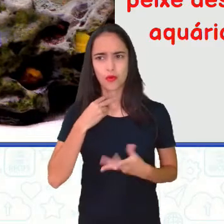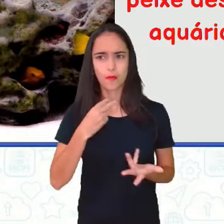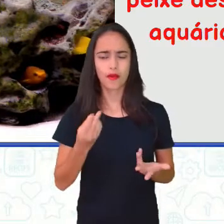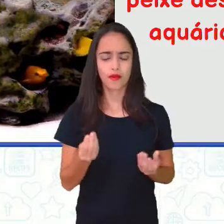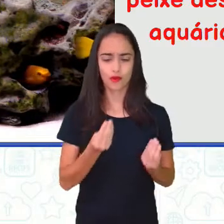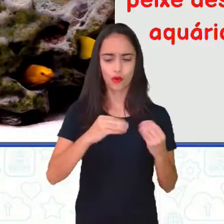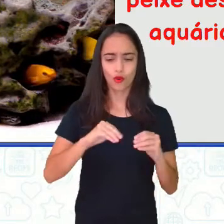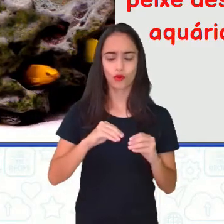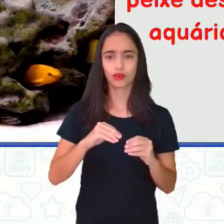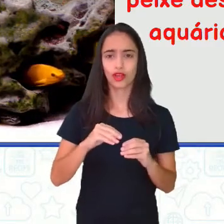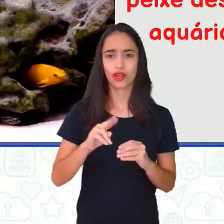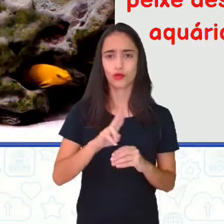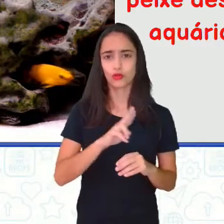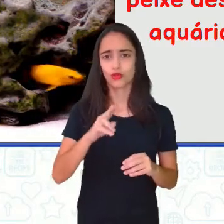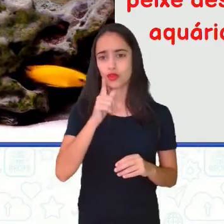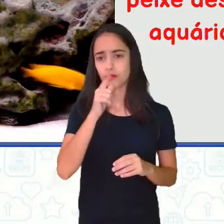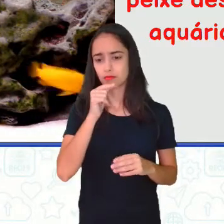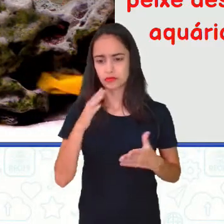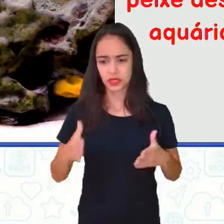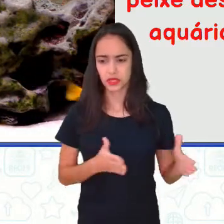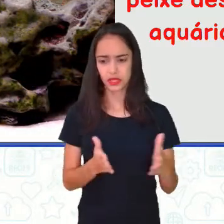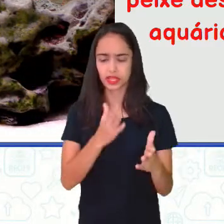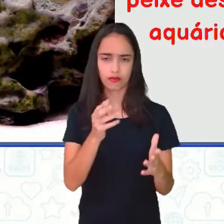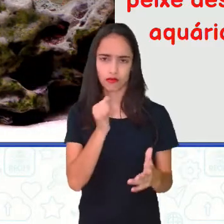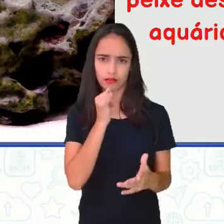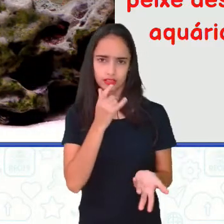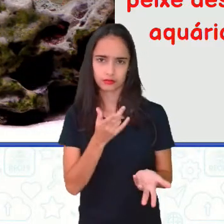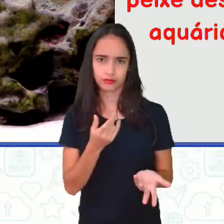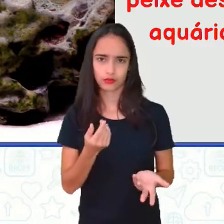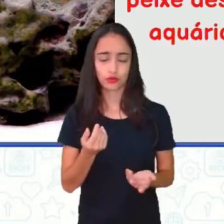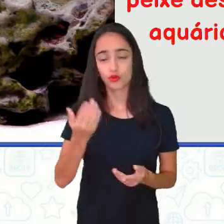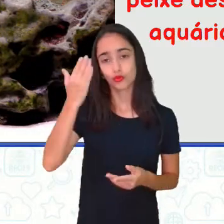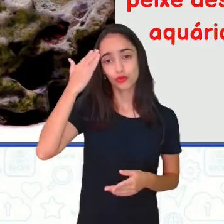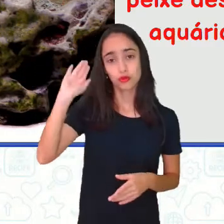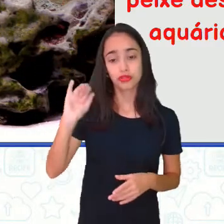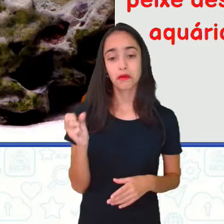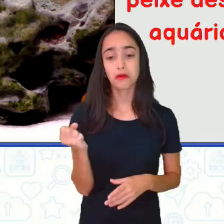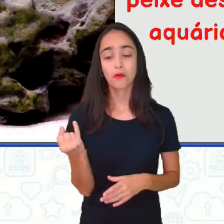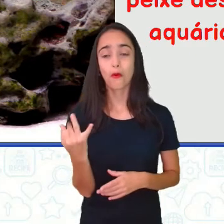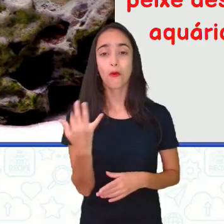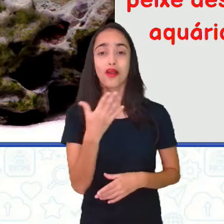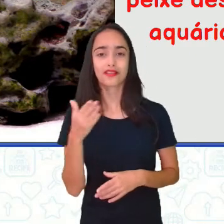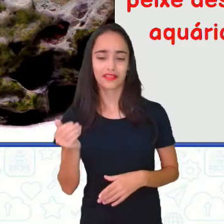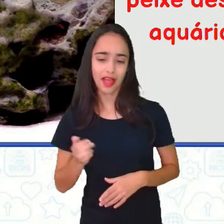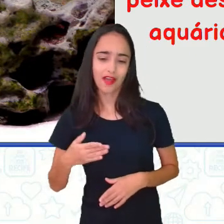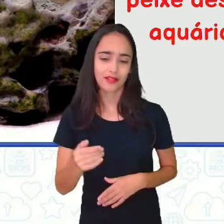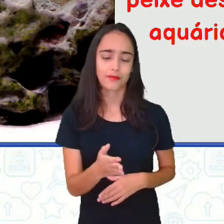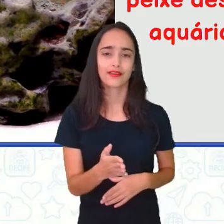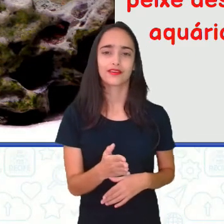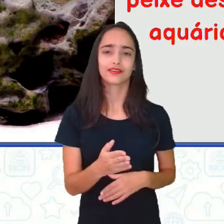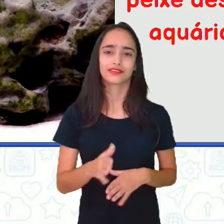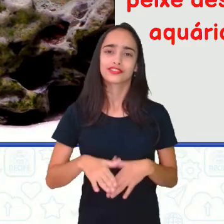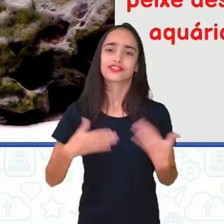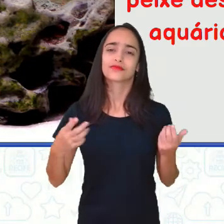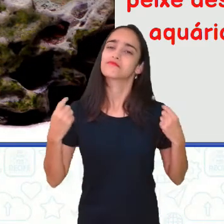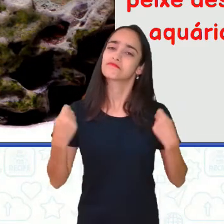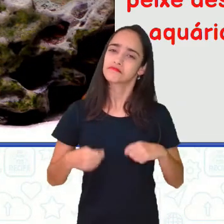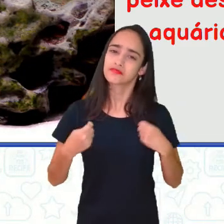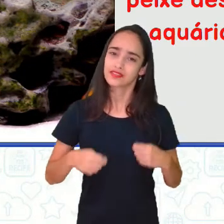ia saber quantos peixes tem no rio, gente? Nem no mar. Então, eu tenho que ter meu espaço